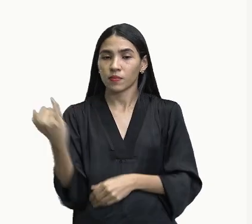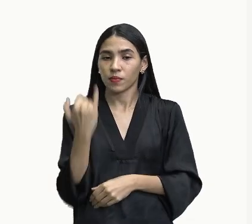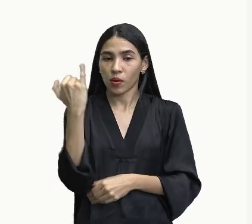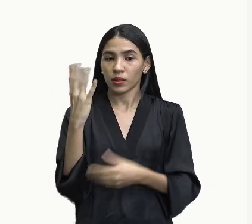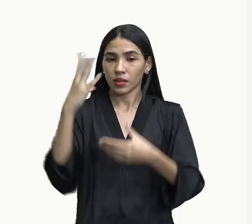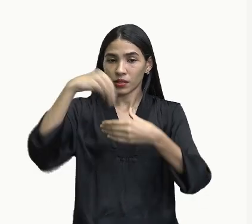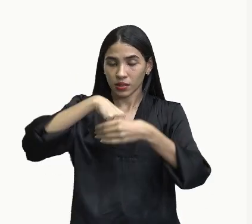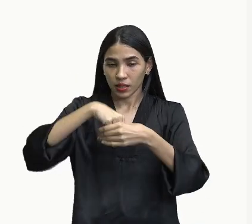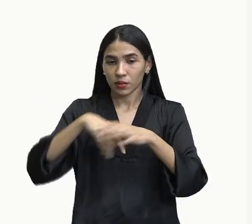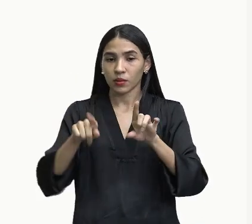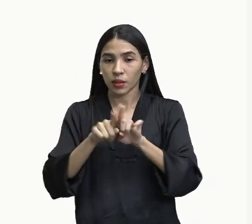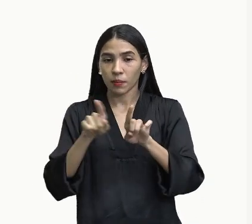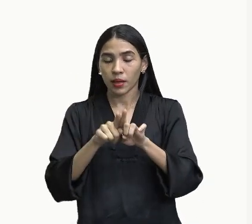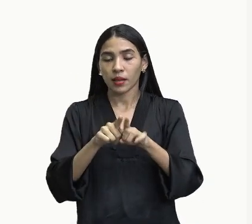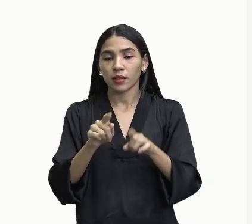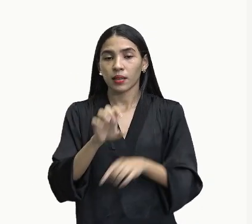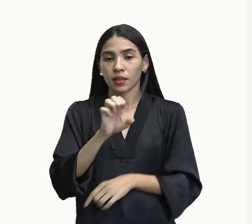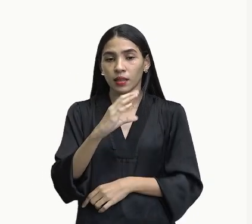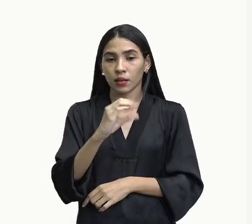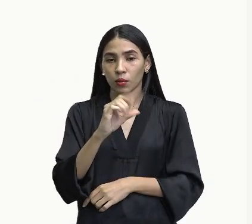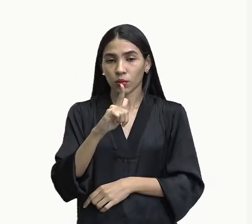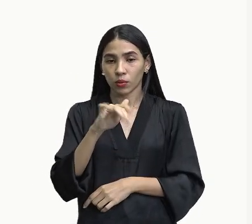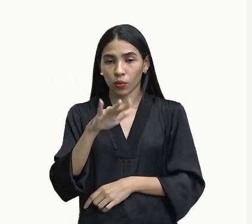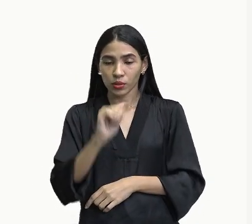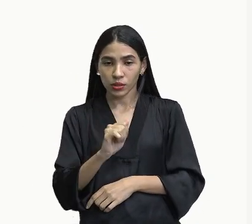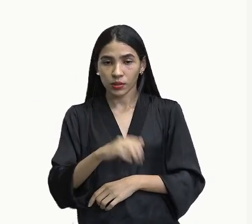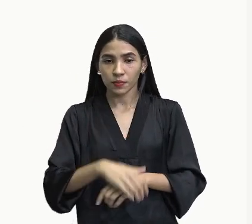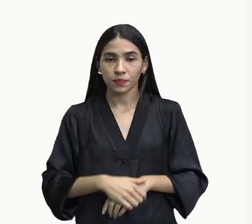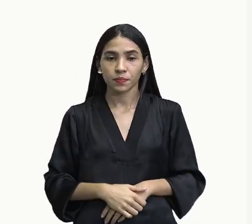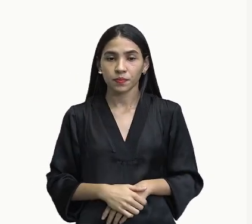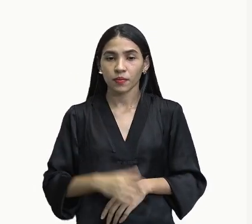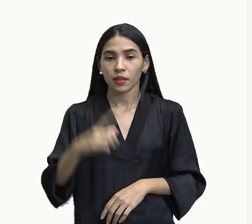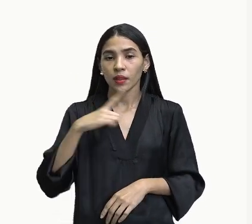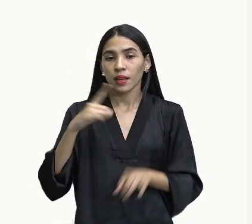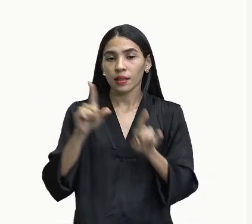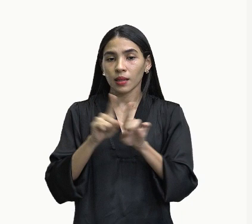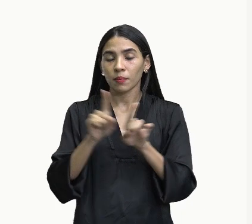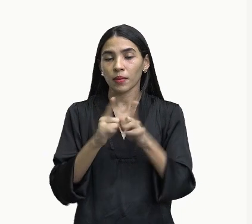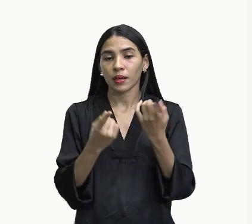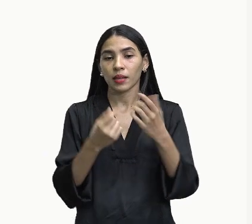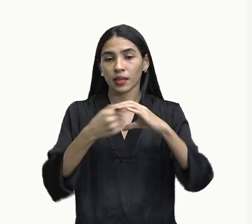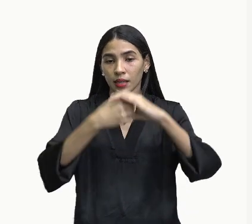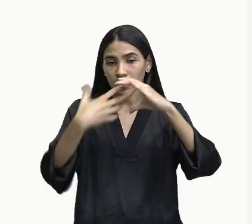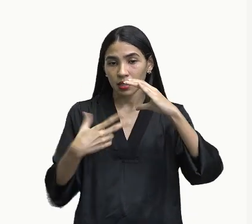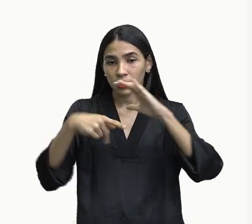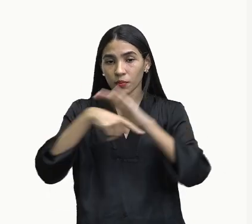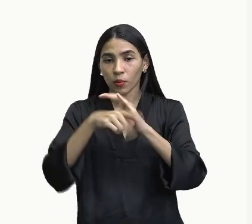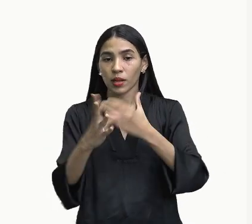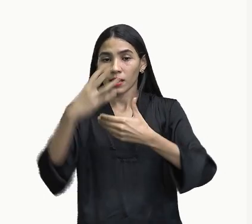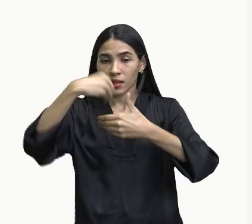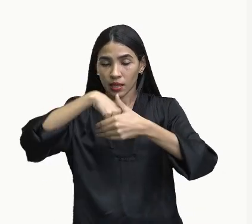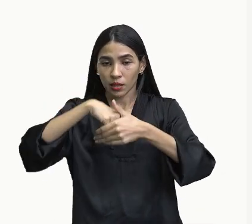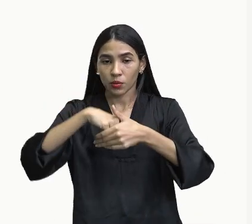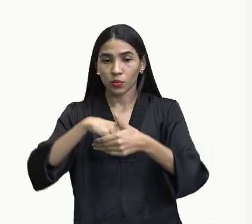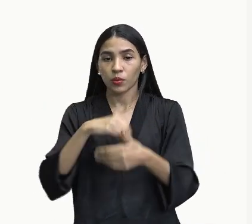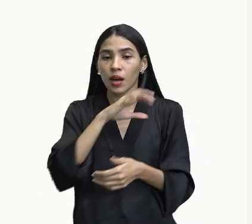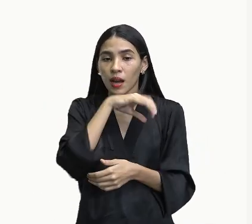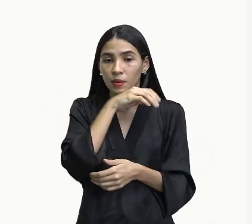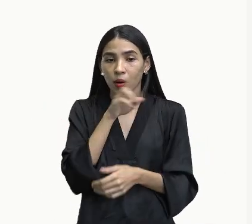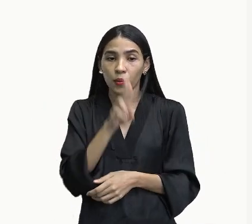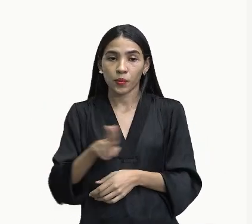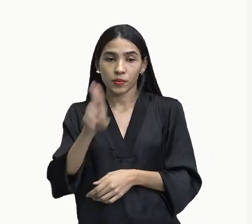da ecologia, dentro do ecossistema. Possuem elementos na sua composição usados,